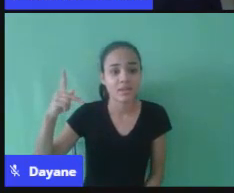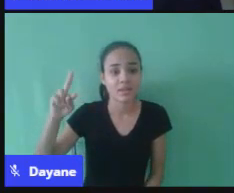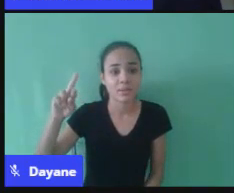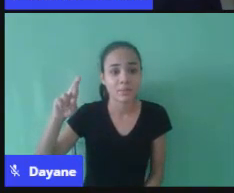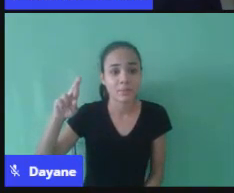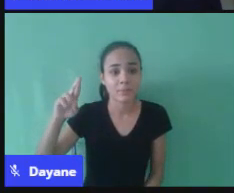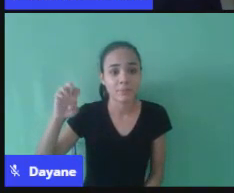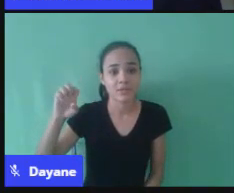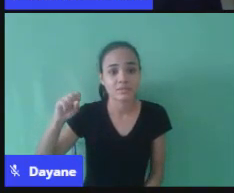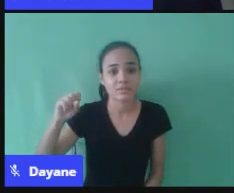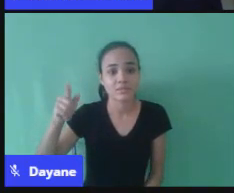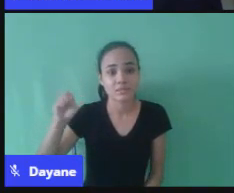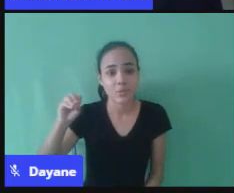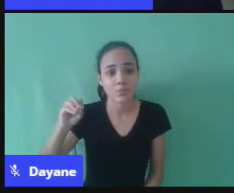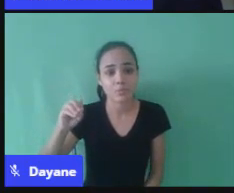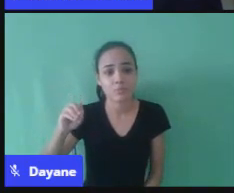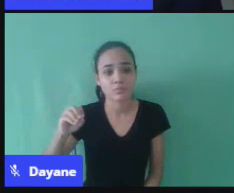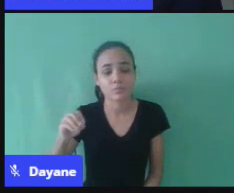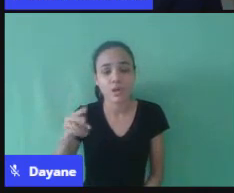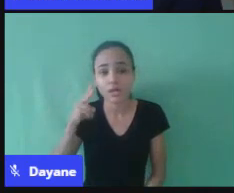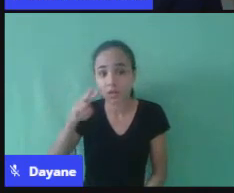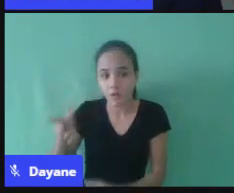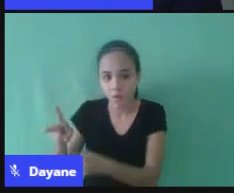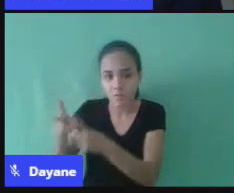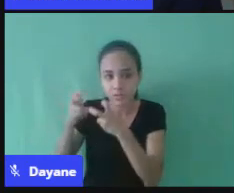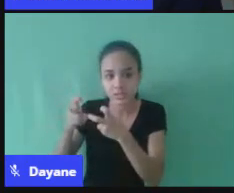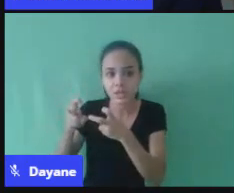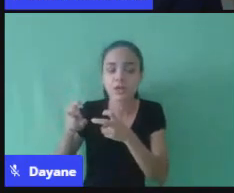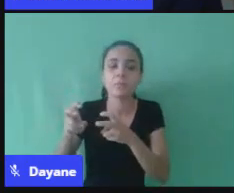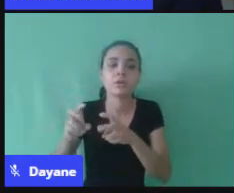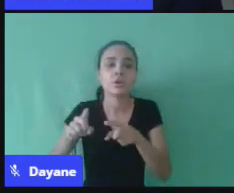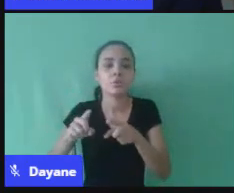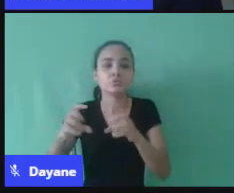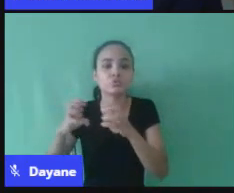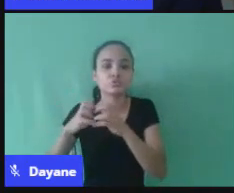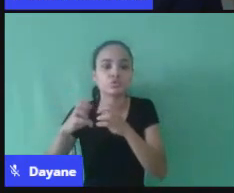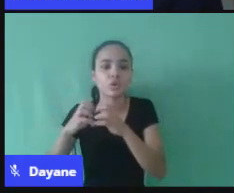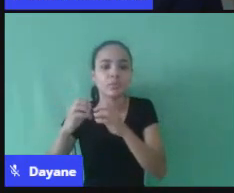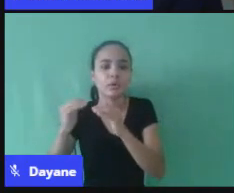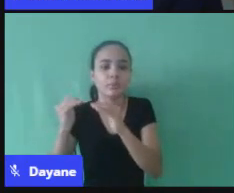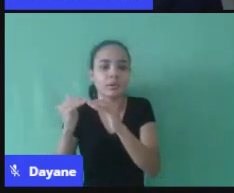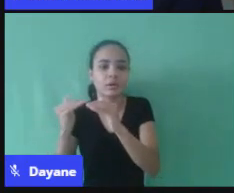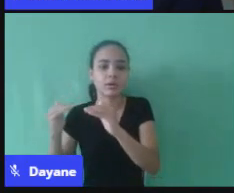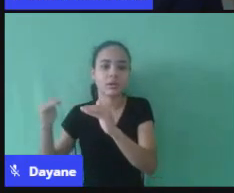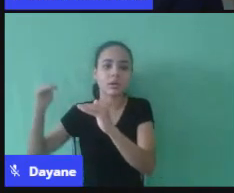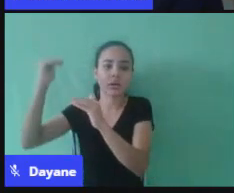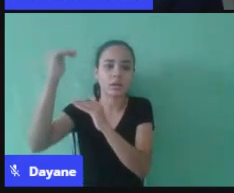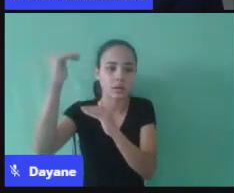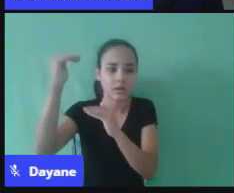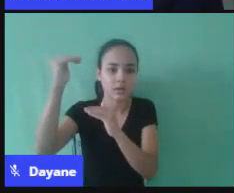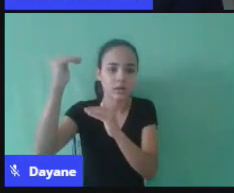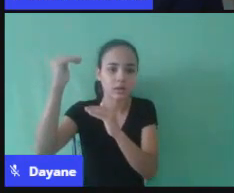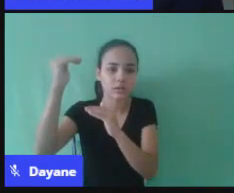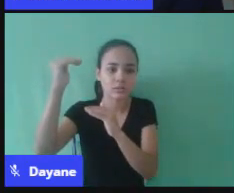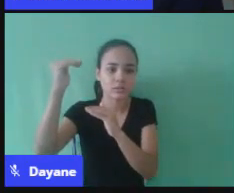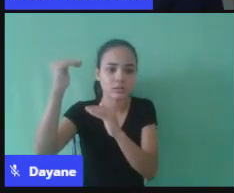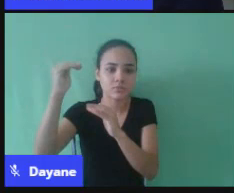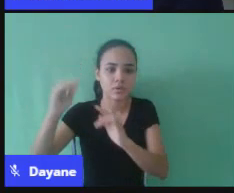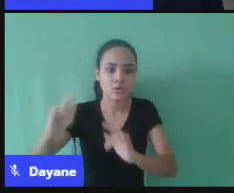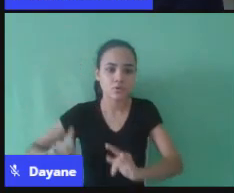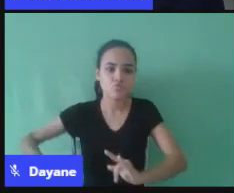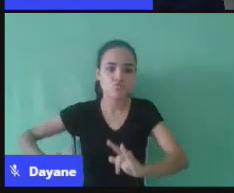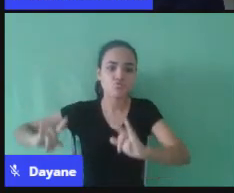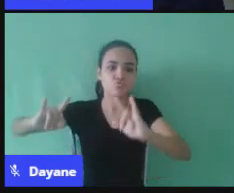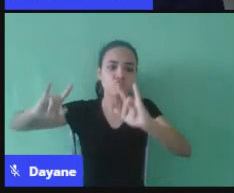e depois nós temos ali, nós temos uma parte do córrego Prosa, né, onde a gente tem um fenômeno ali que